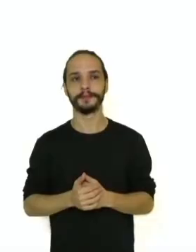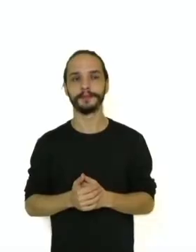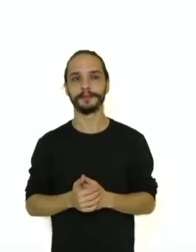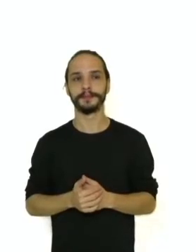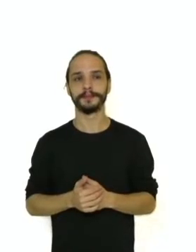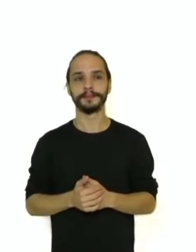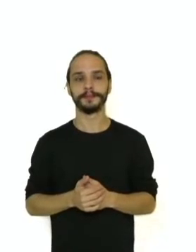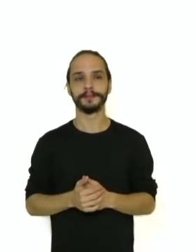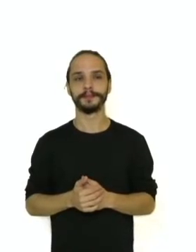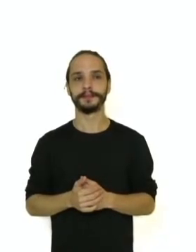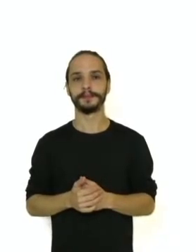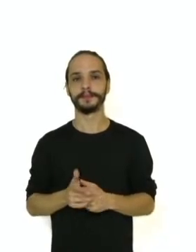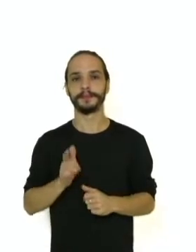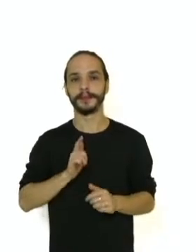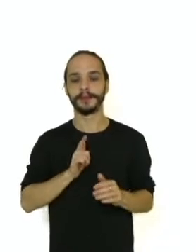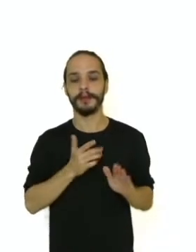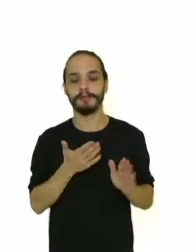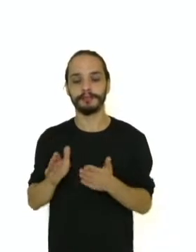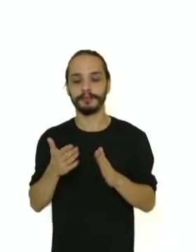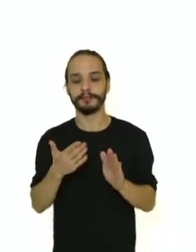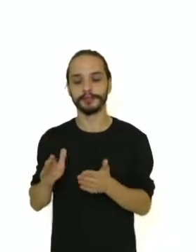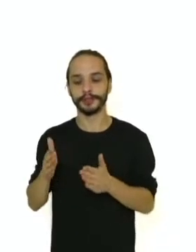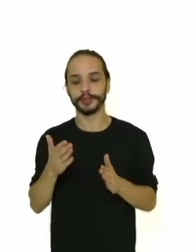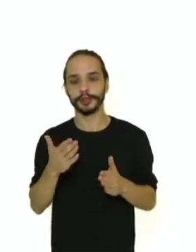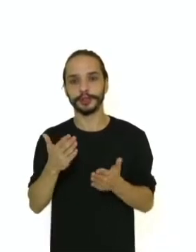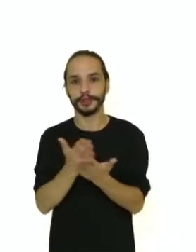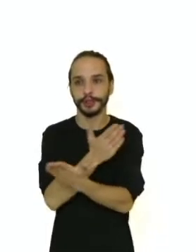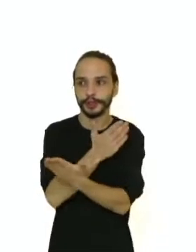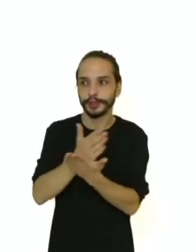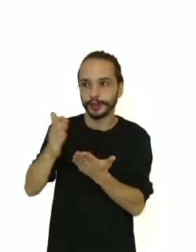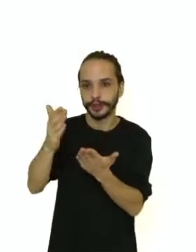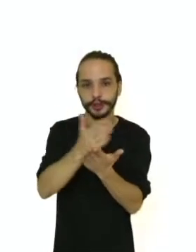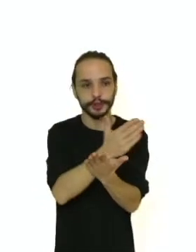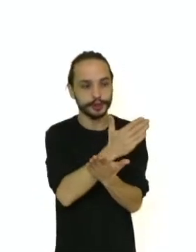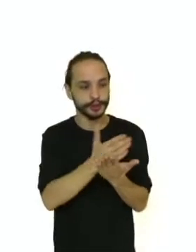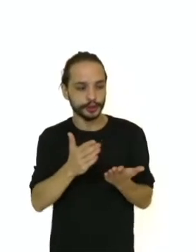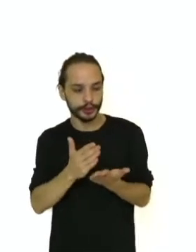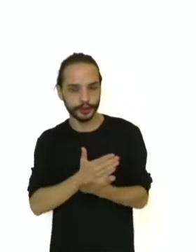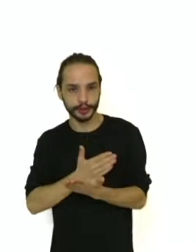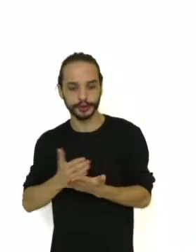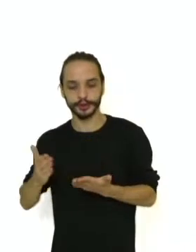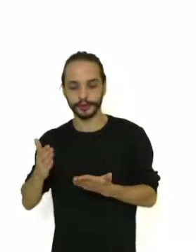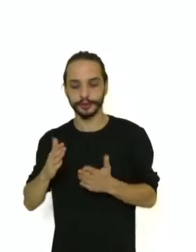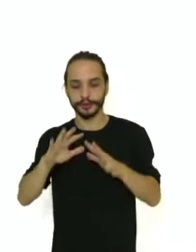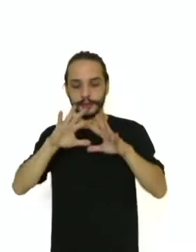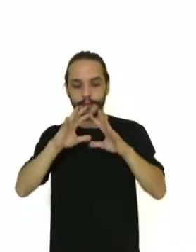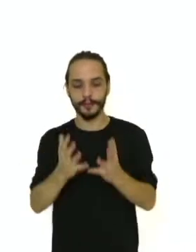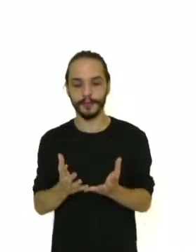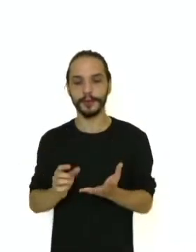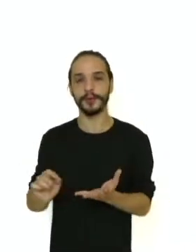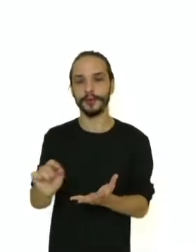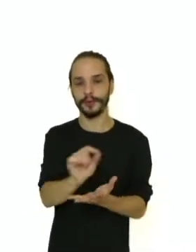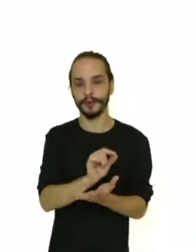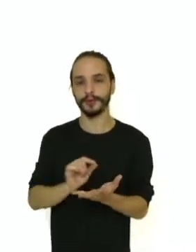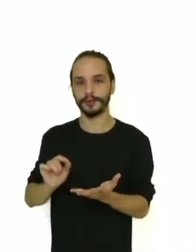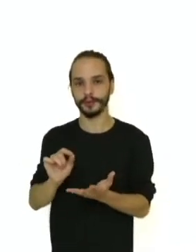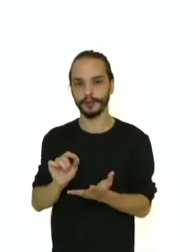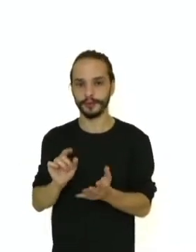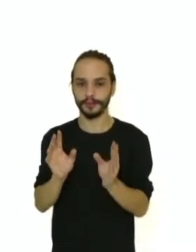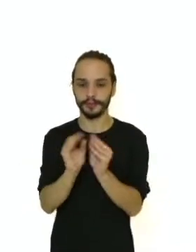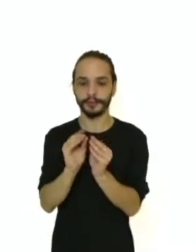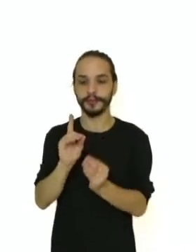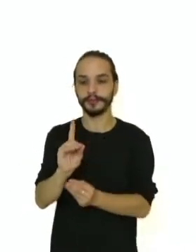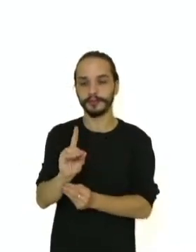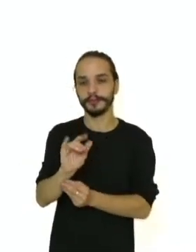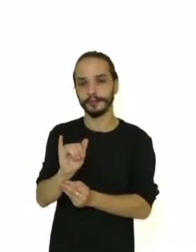então a divisão produtiva em âmbito internacional. Então, isso é então a DIT, Divisão Internacional do Trabalho.